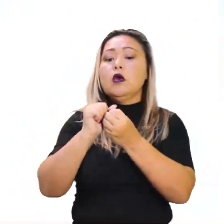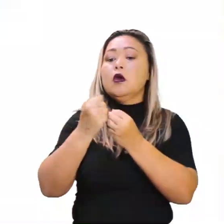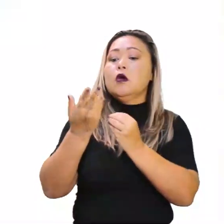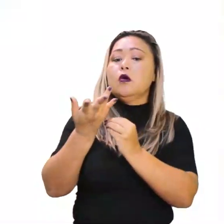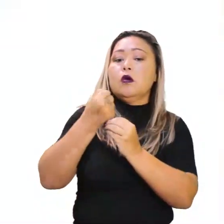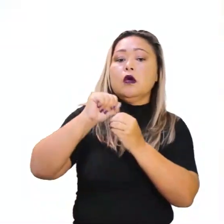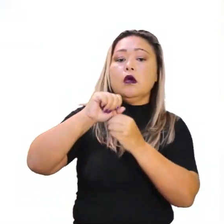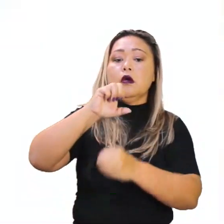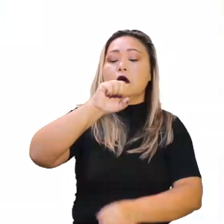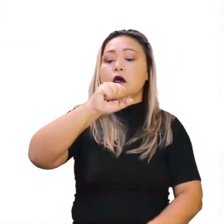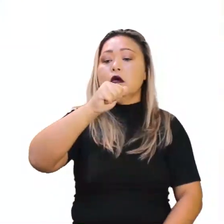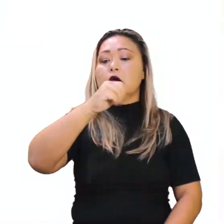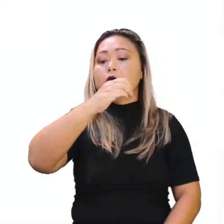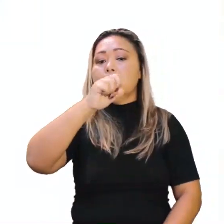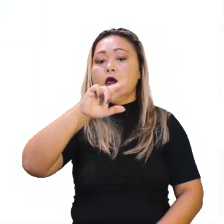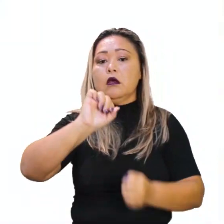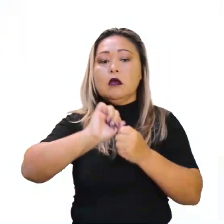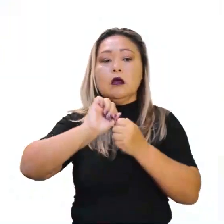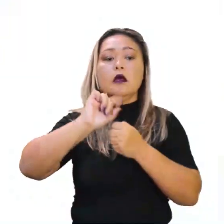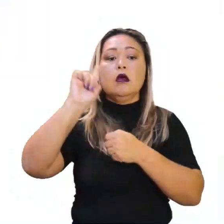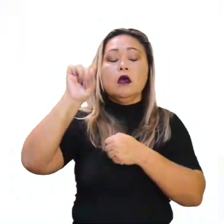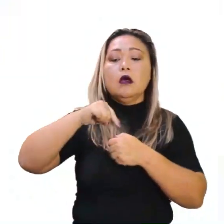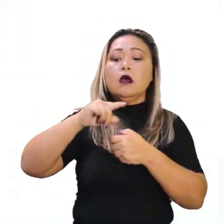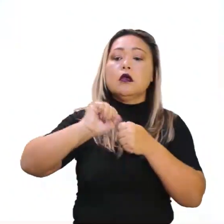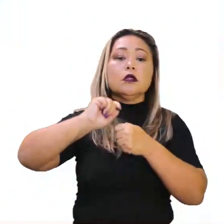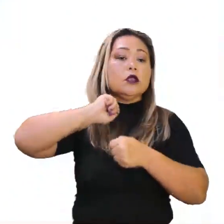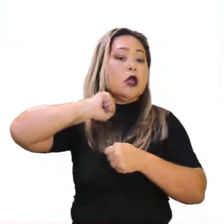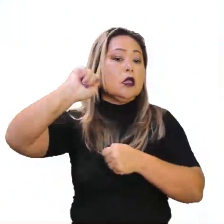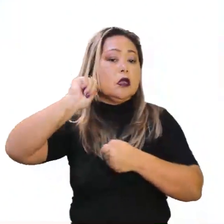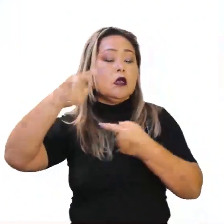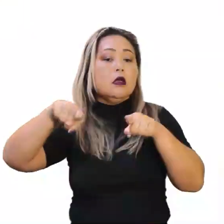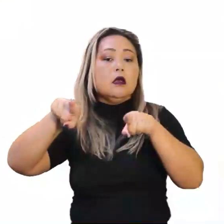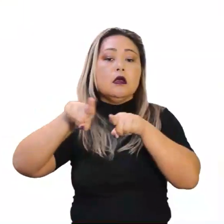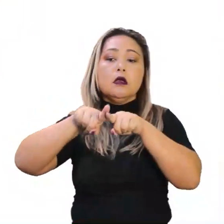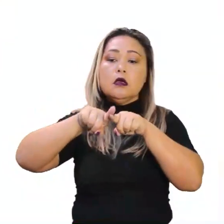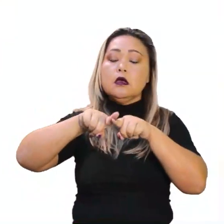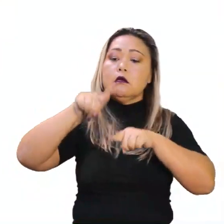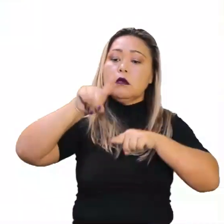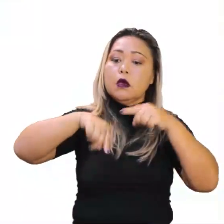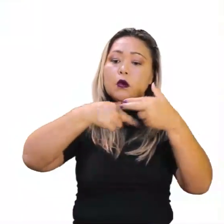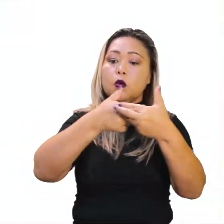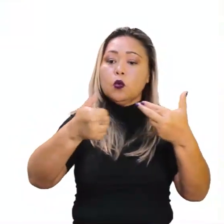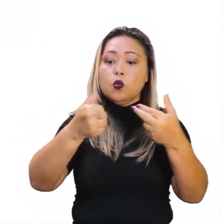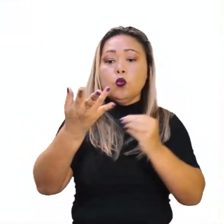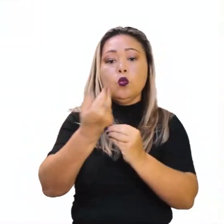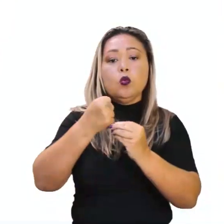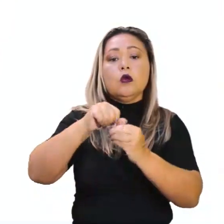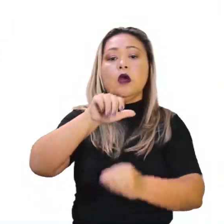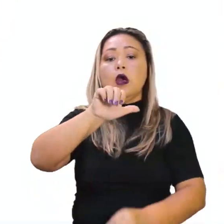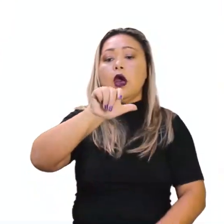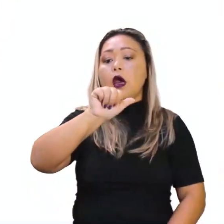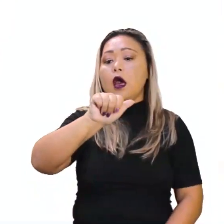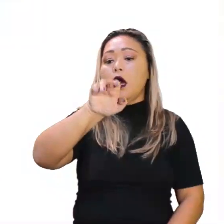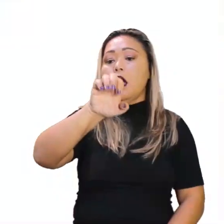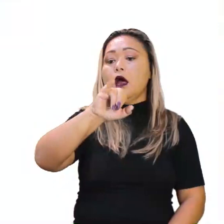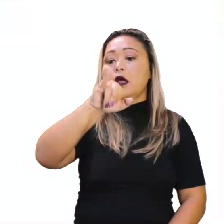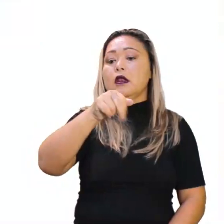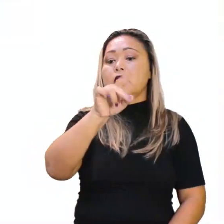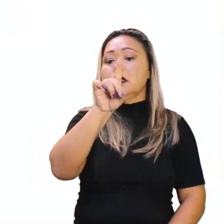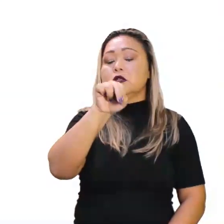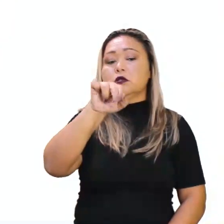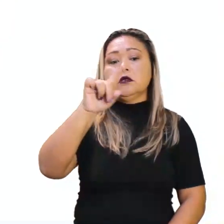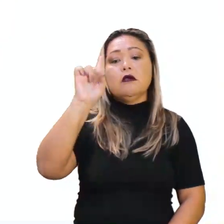que tem peças de Tiradentes e obras originais de Aleijadinho. Falamos aí da arte africana, então esse